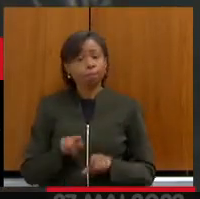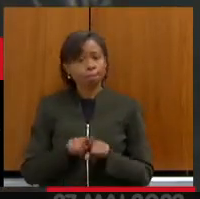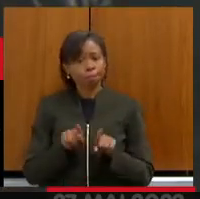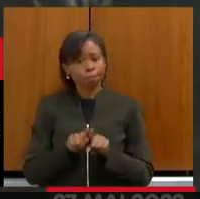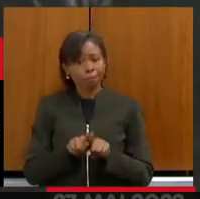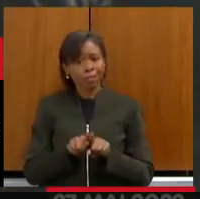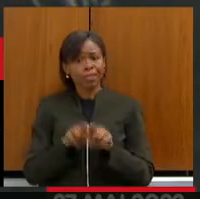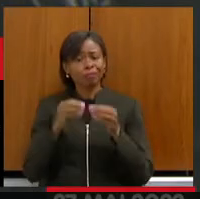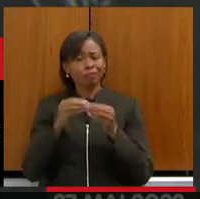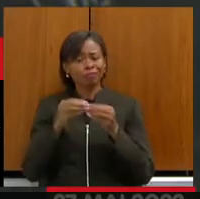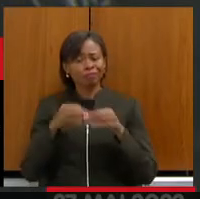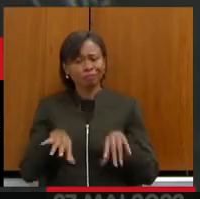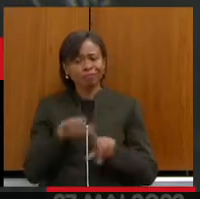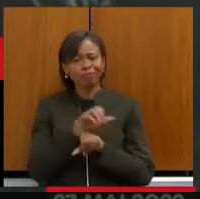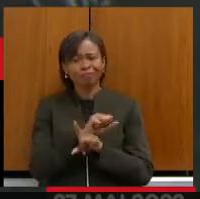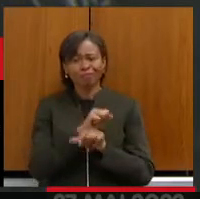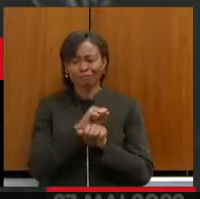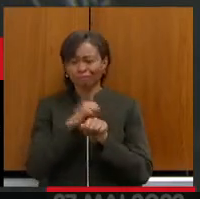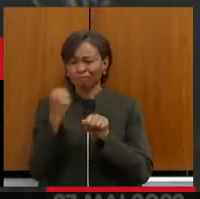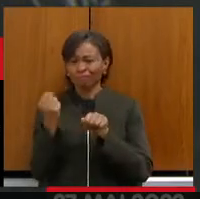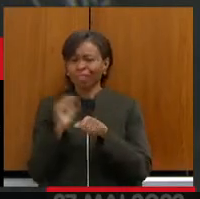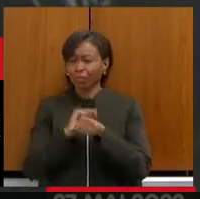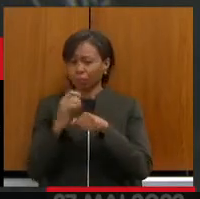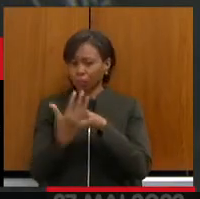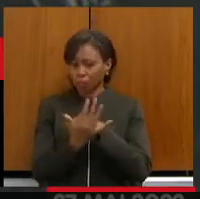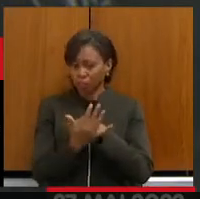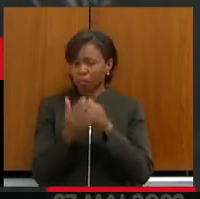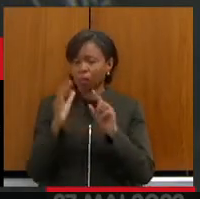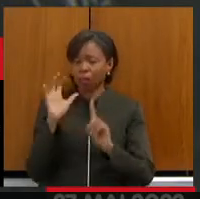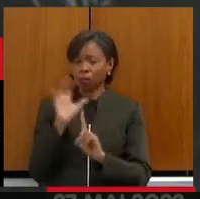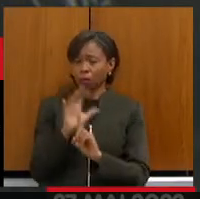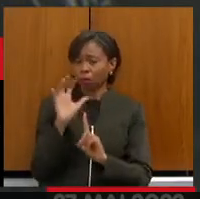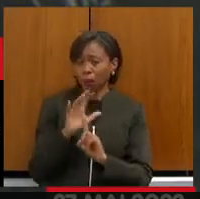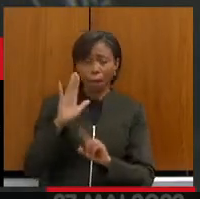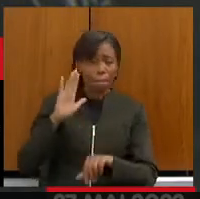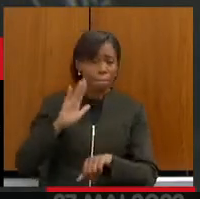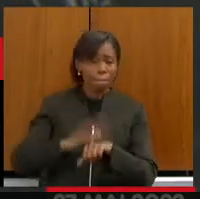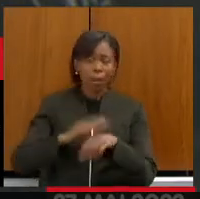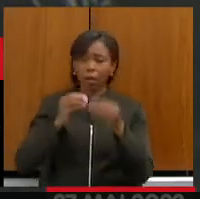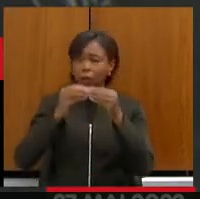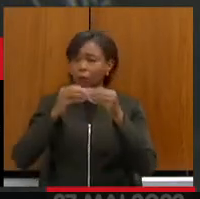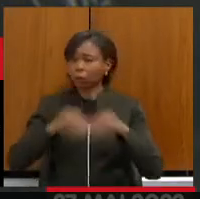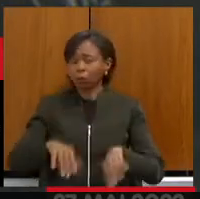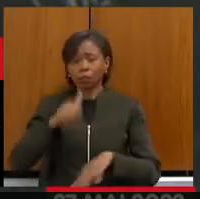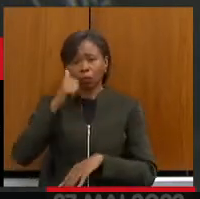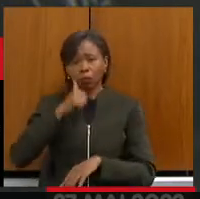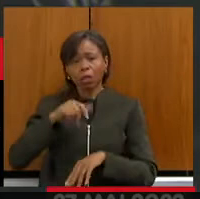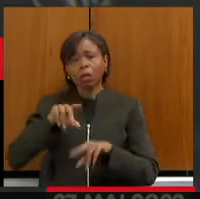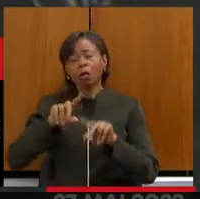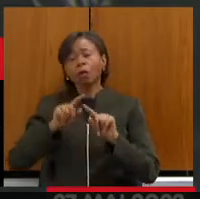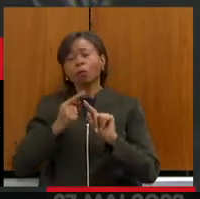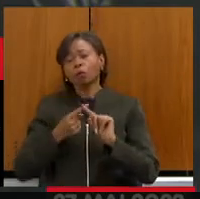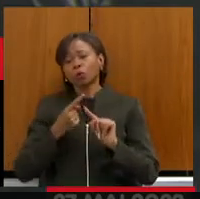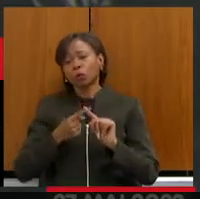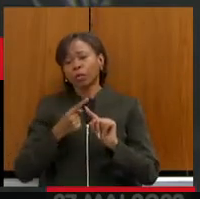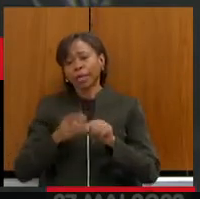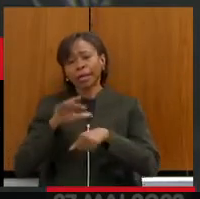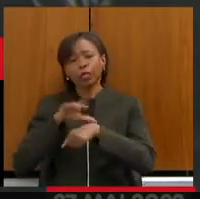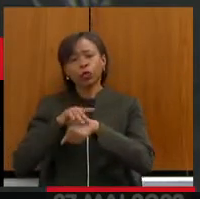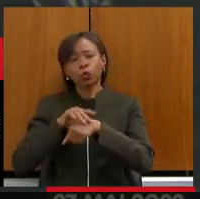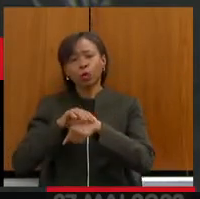da pandemia consideravelmente mais severos sobre as mulheres em relação ao adoecimento mental